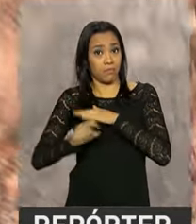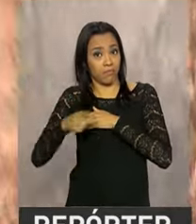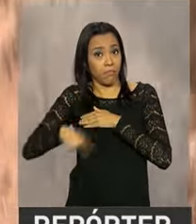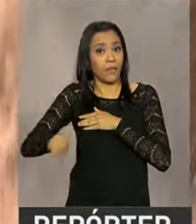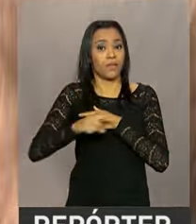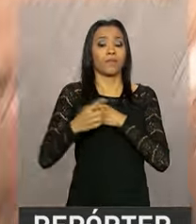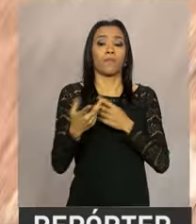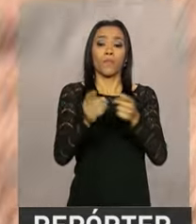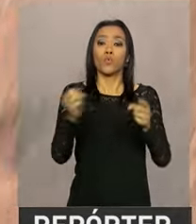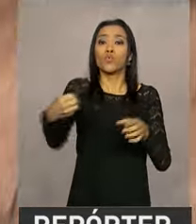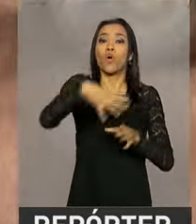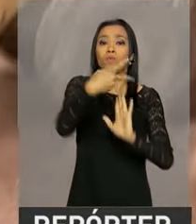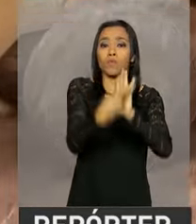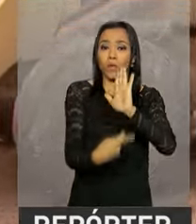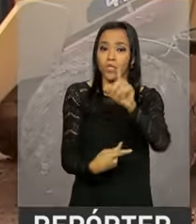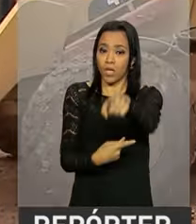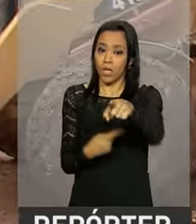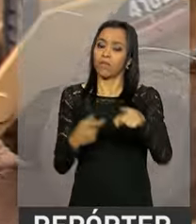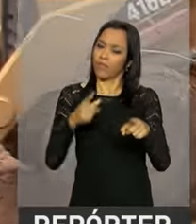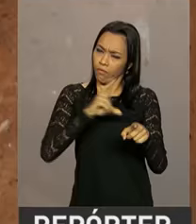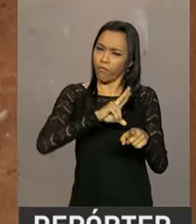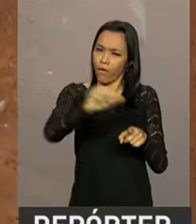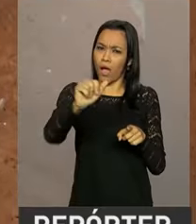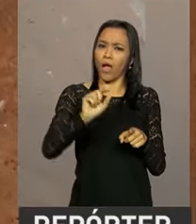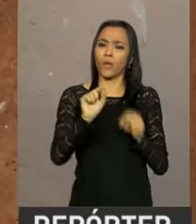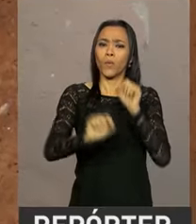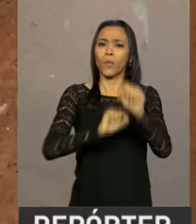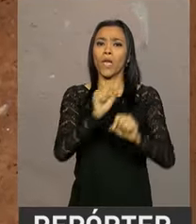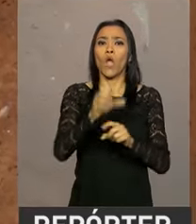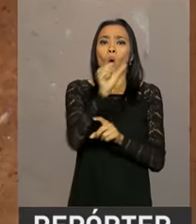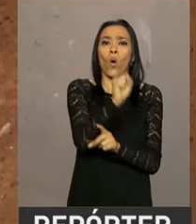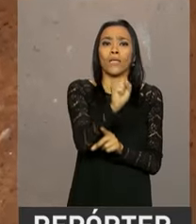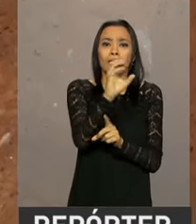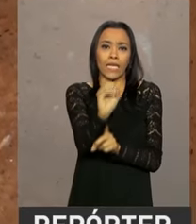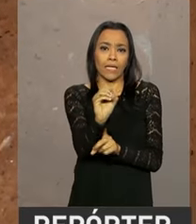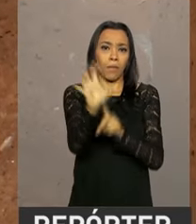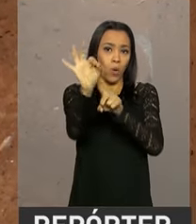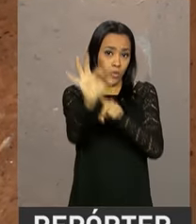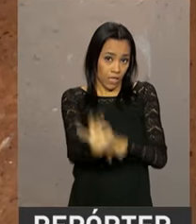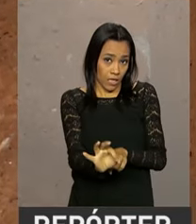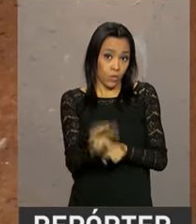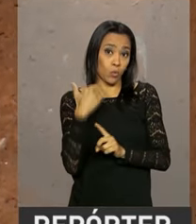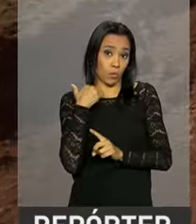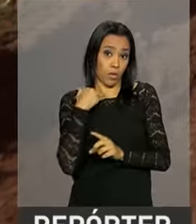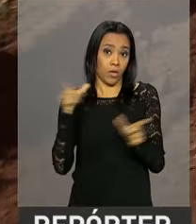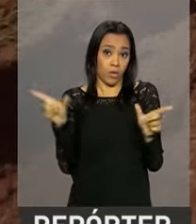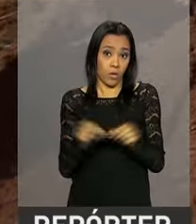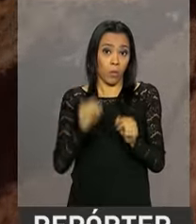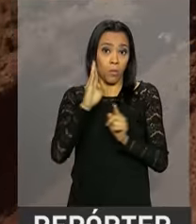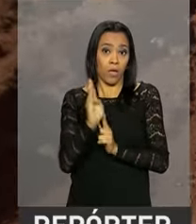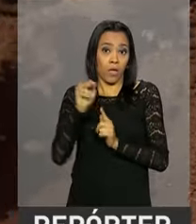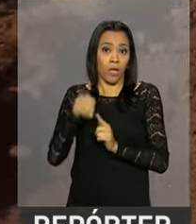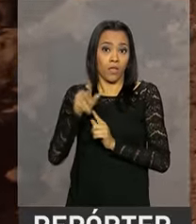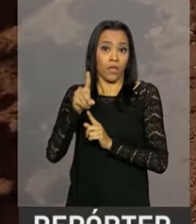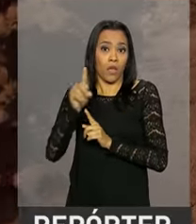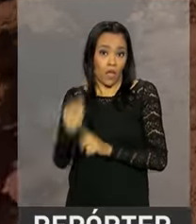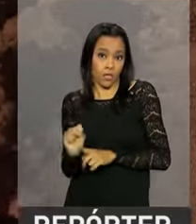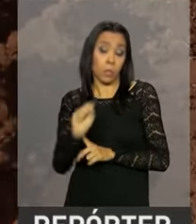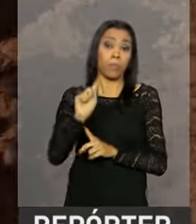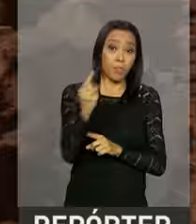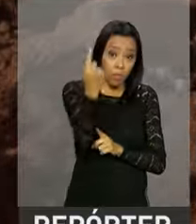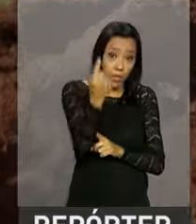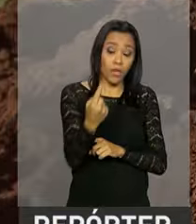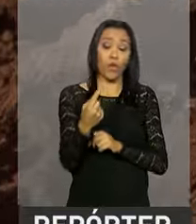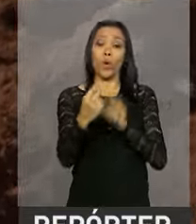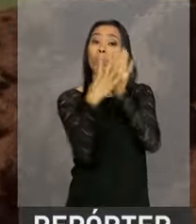saneamento básico vão poder contar com financiamentos de até 80% do BNDS no primeiro momento o programa